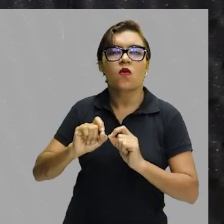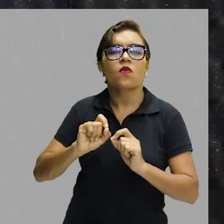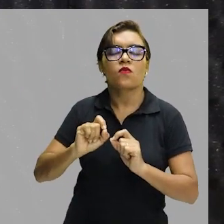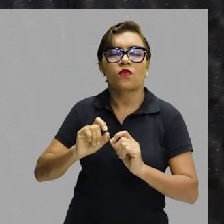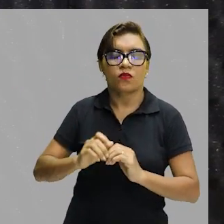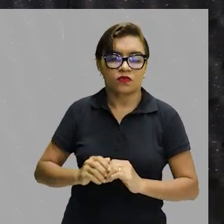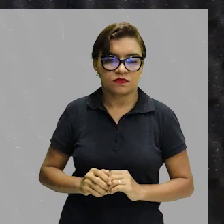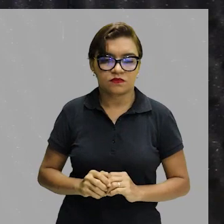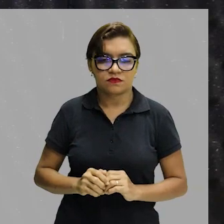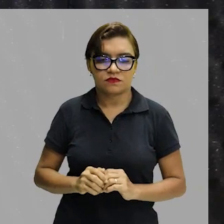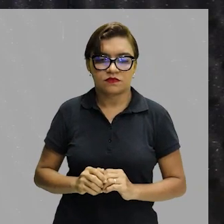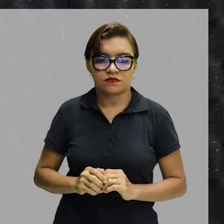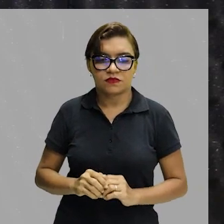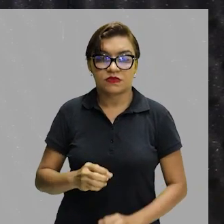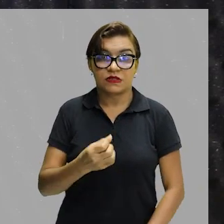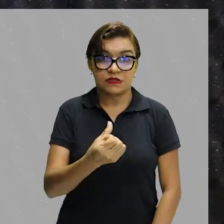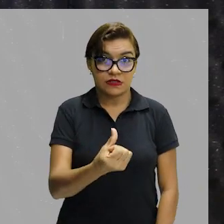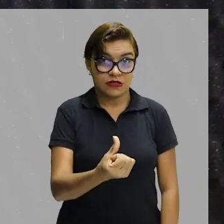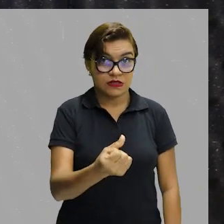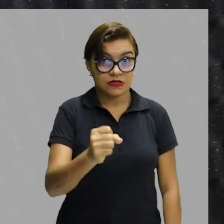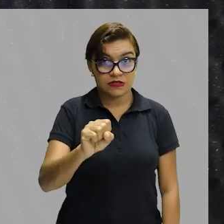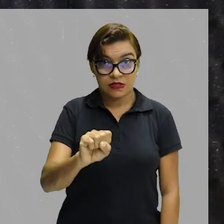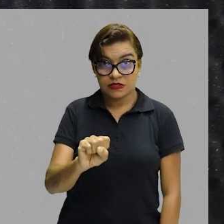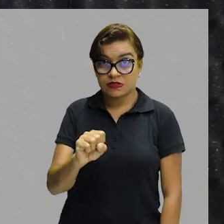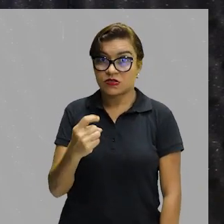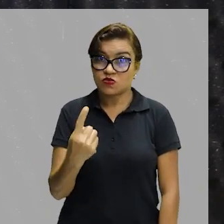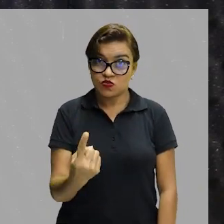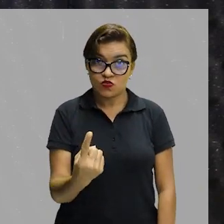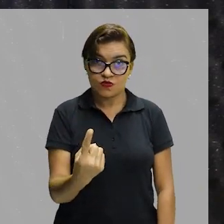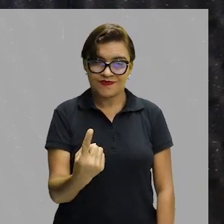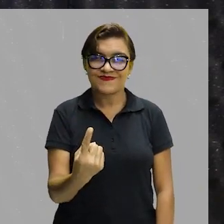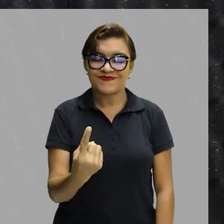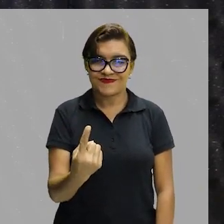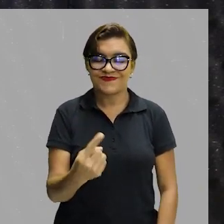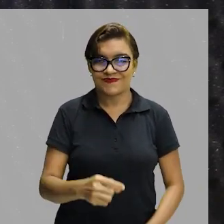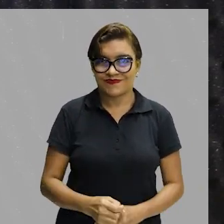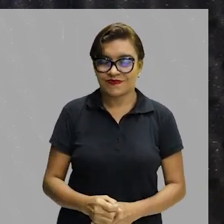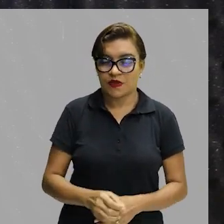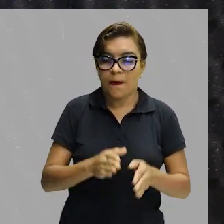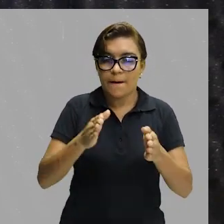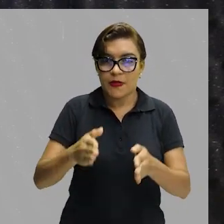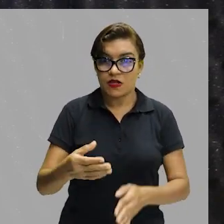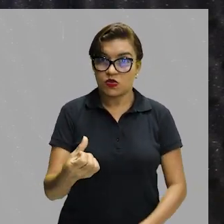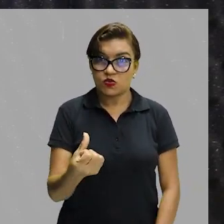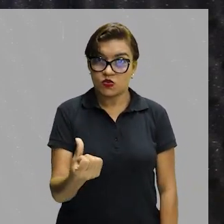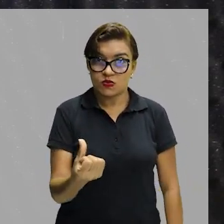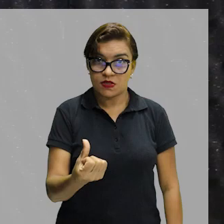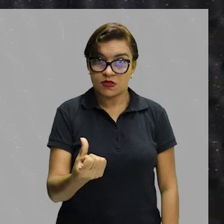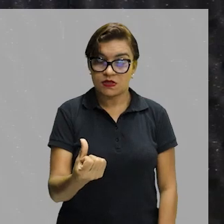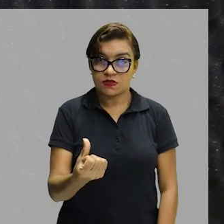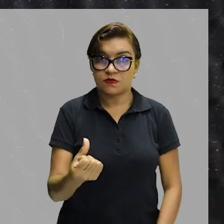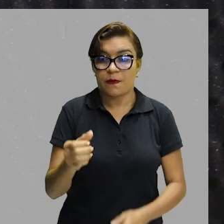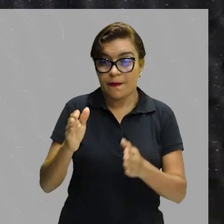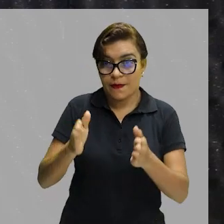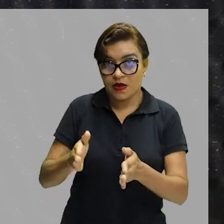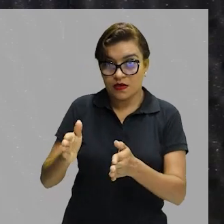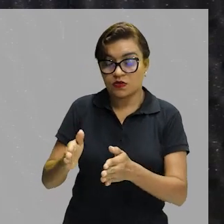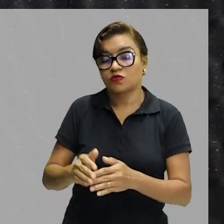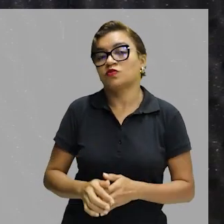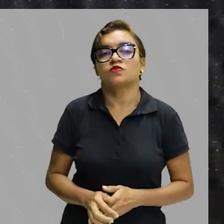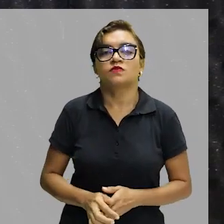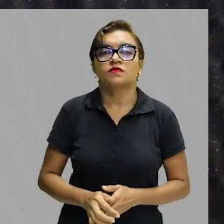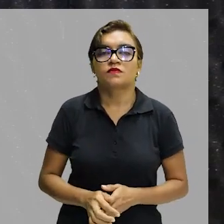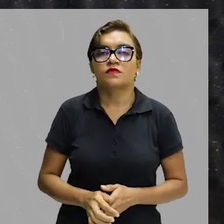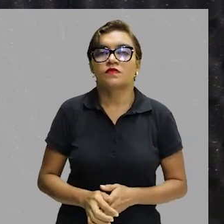no 6s1. Então, termina no sexto período, 6, e o último subnível,